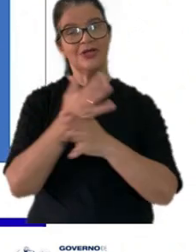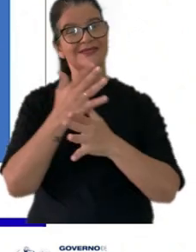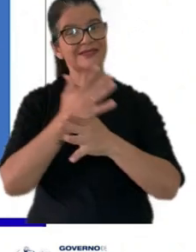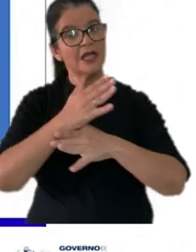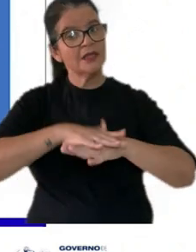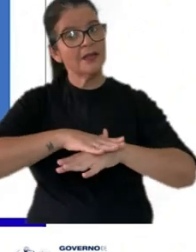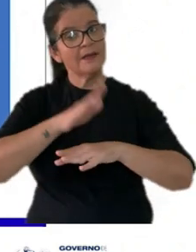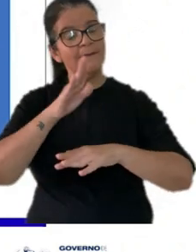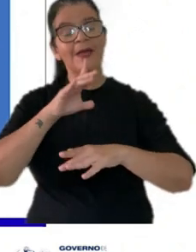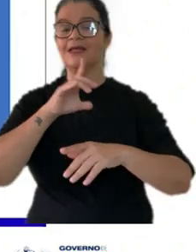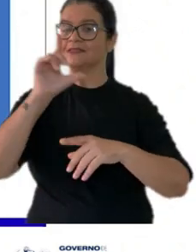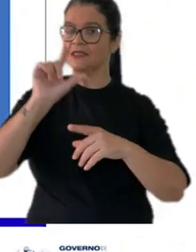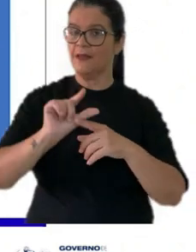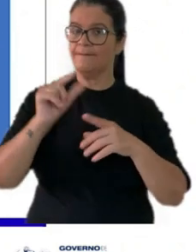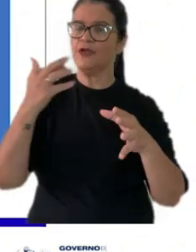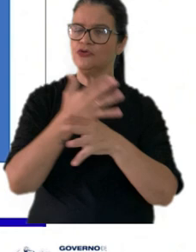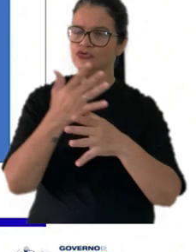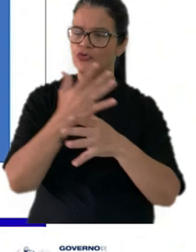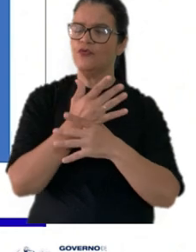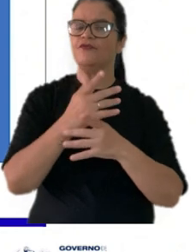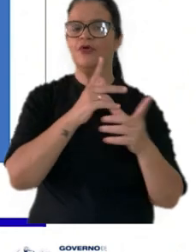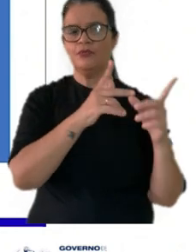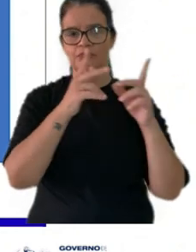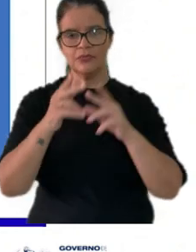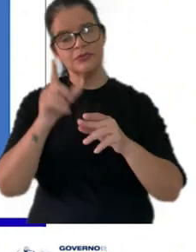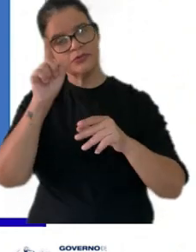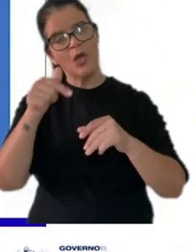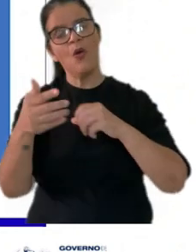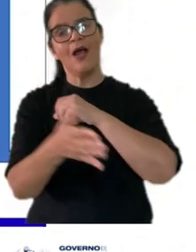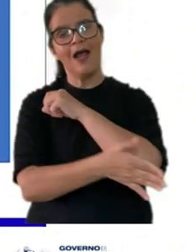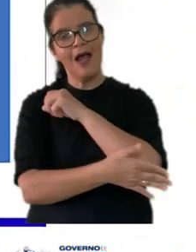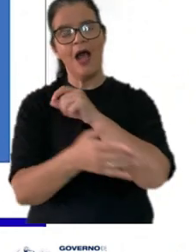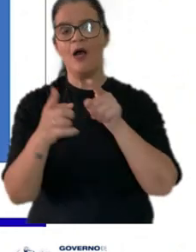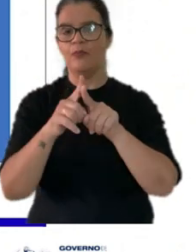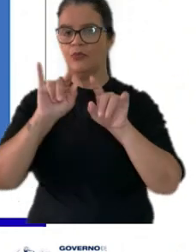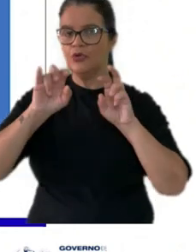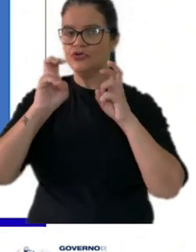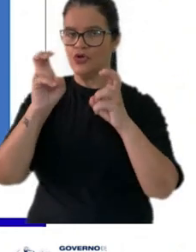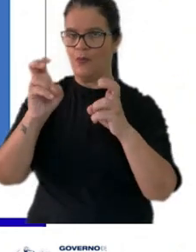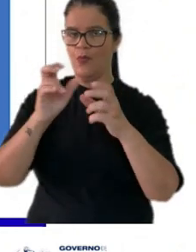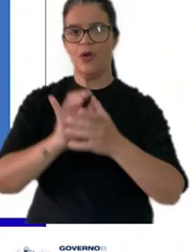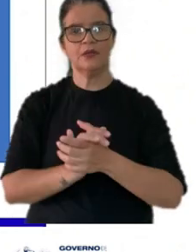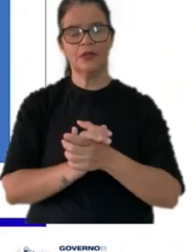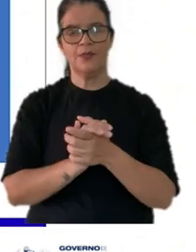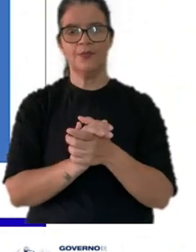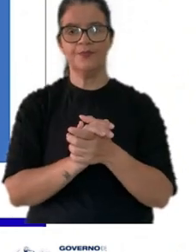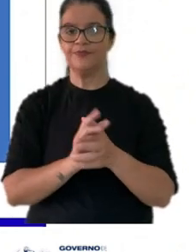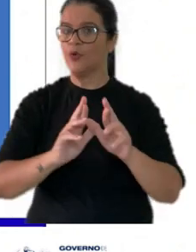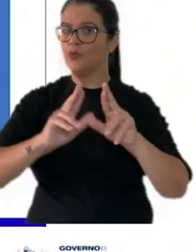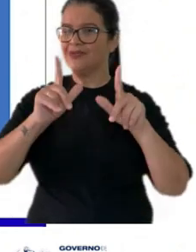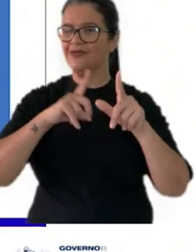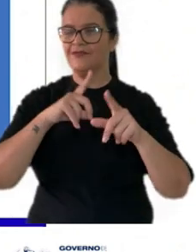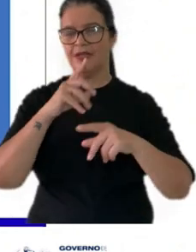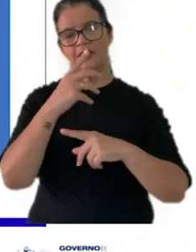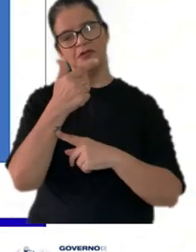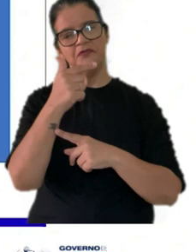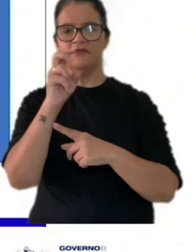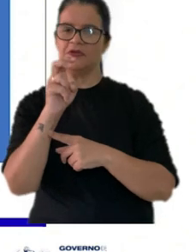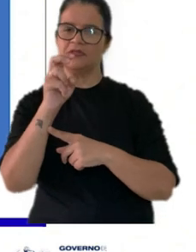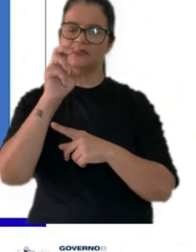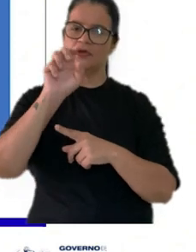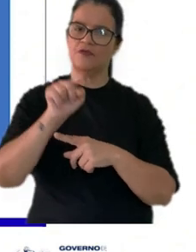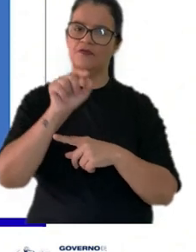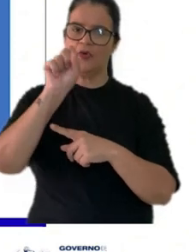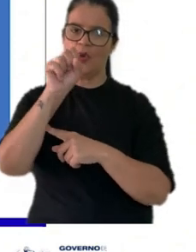e menos choveu respectivamente são as cidades do Cabo e Jaboatão com diferença de 25,8